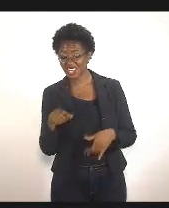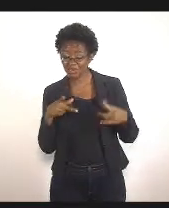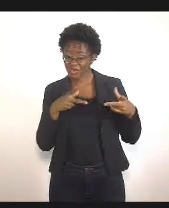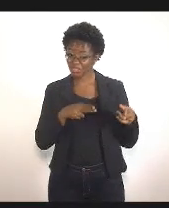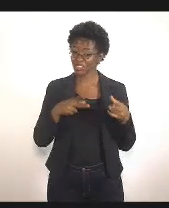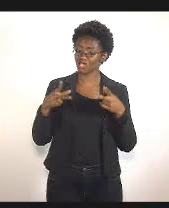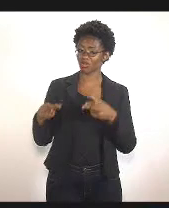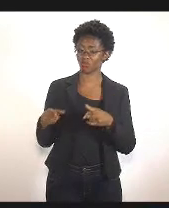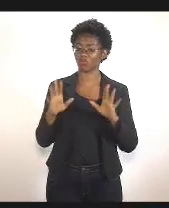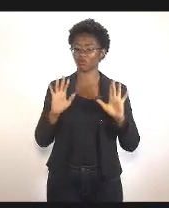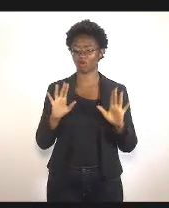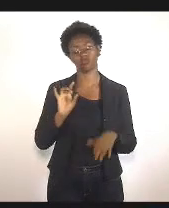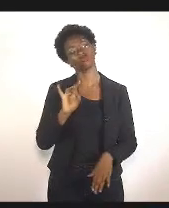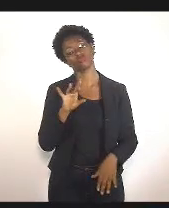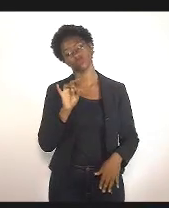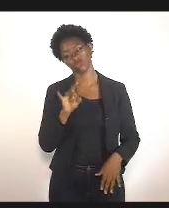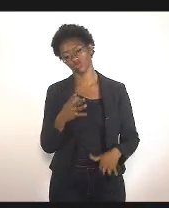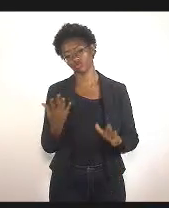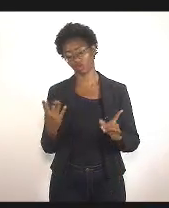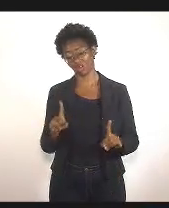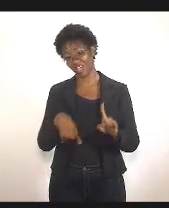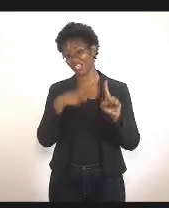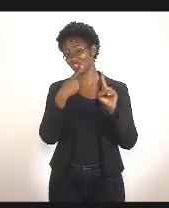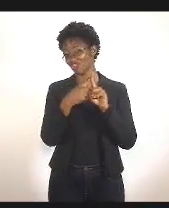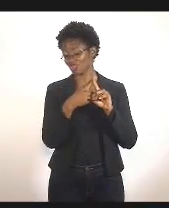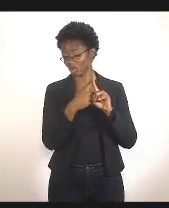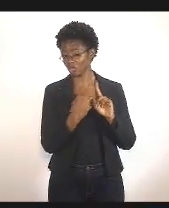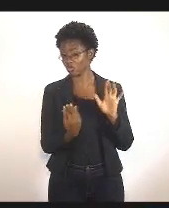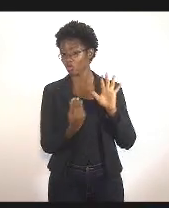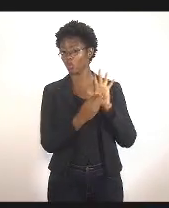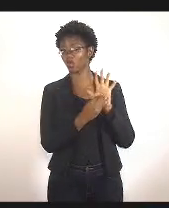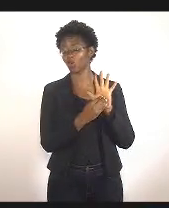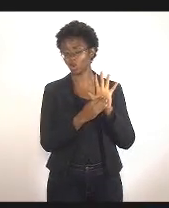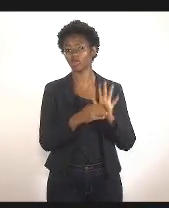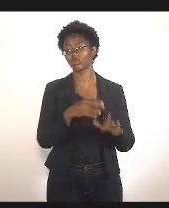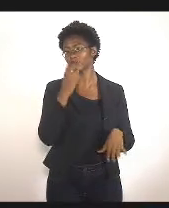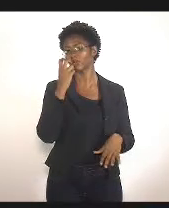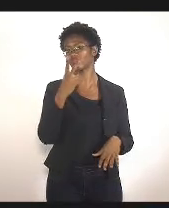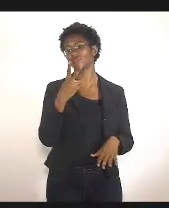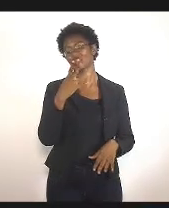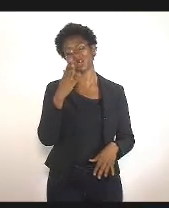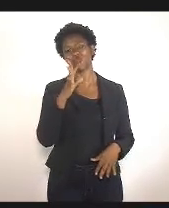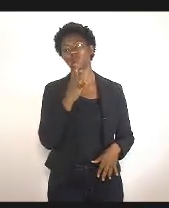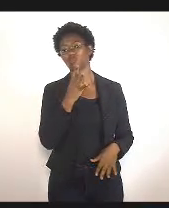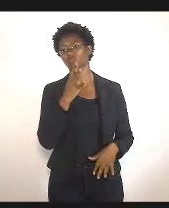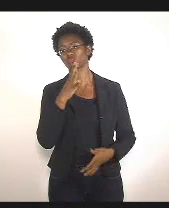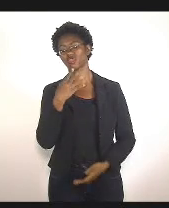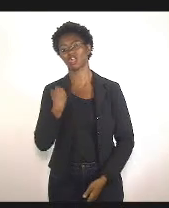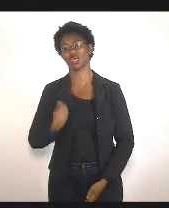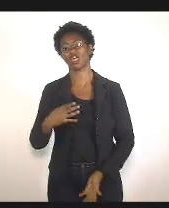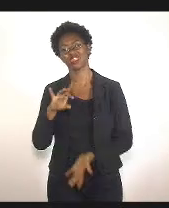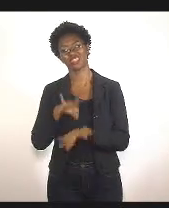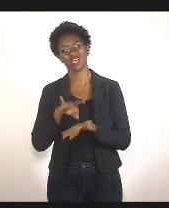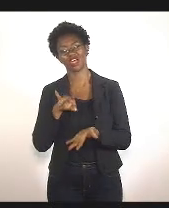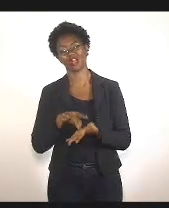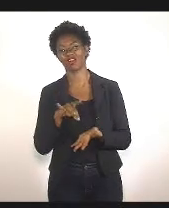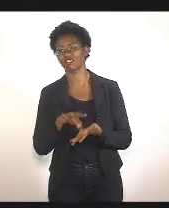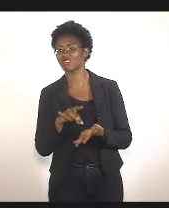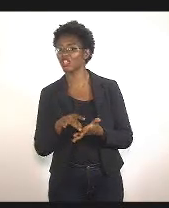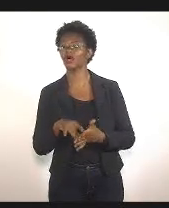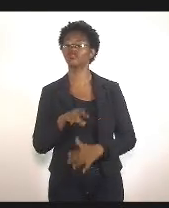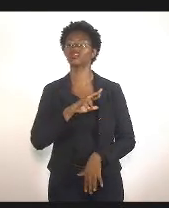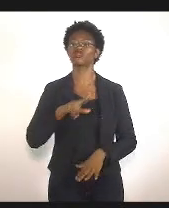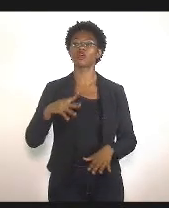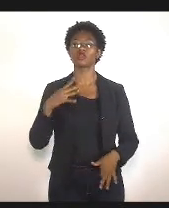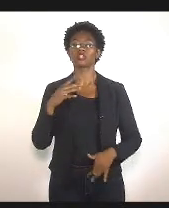desejado. É apenas fazendo essa adição para a gente reconhecer essa realidade aí e não criar também um direito do